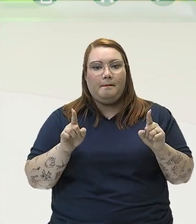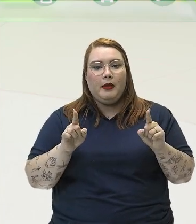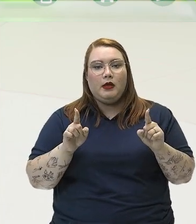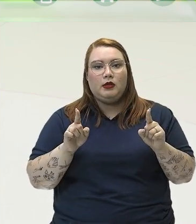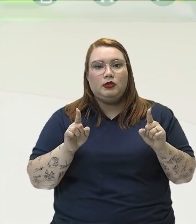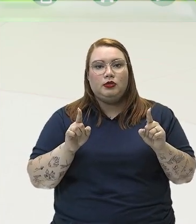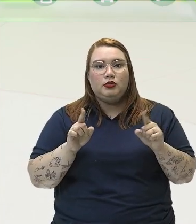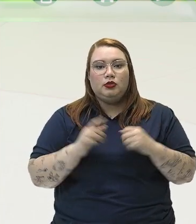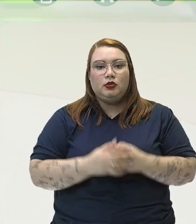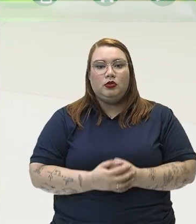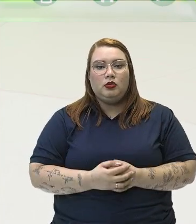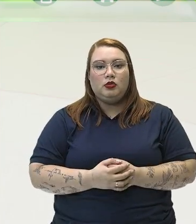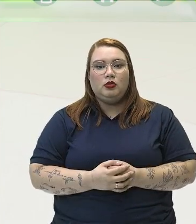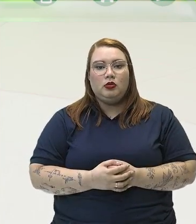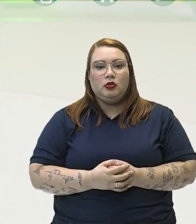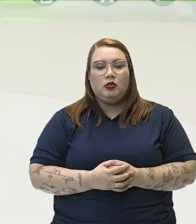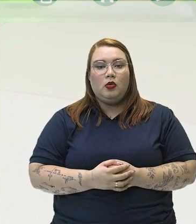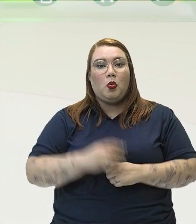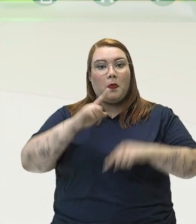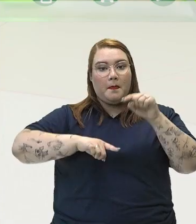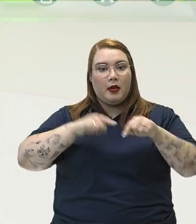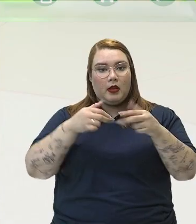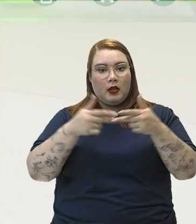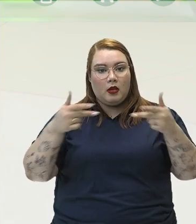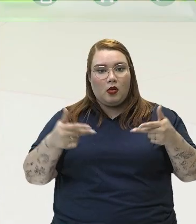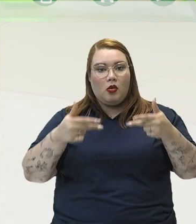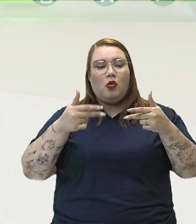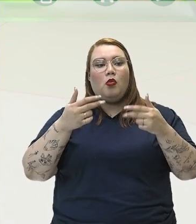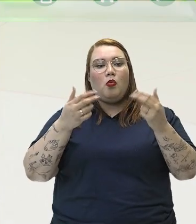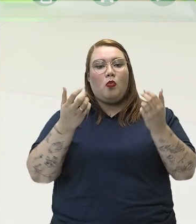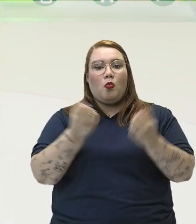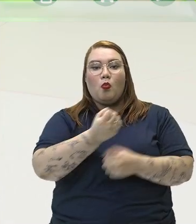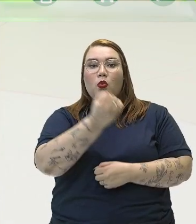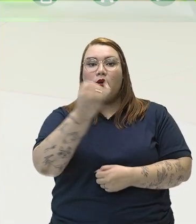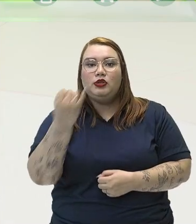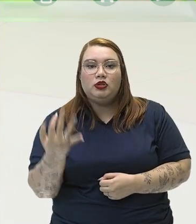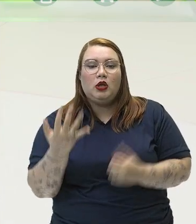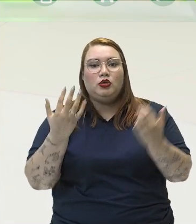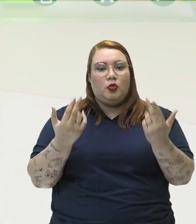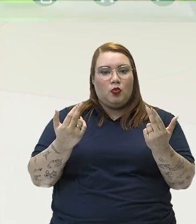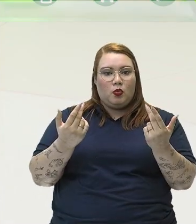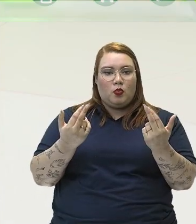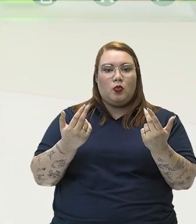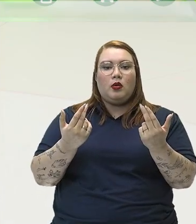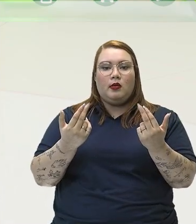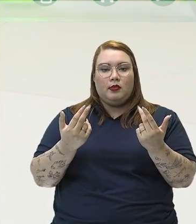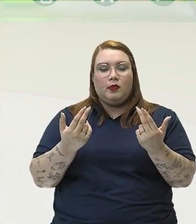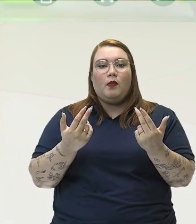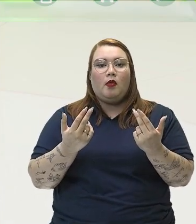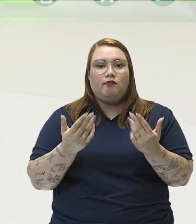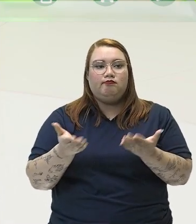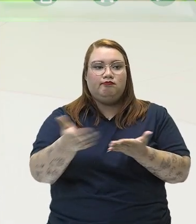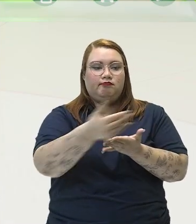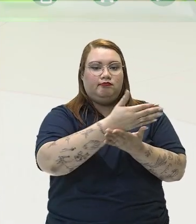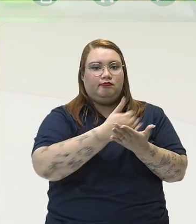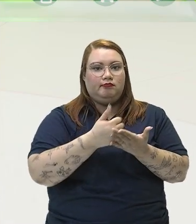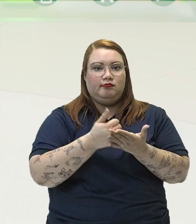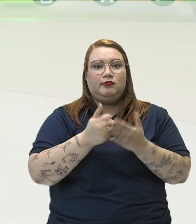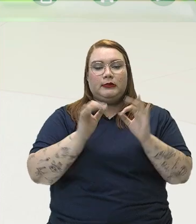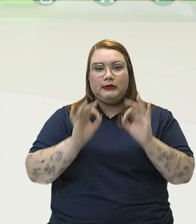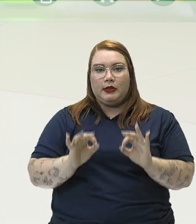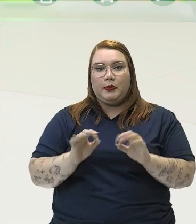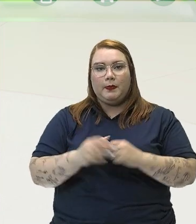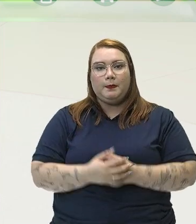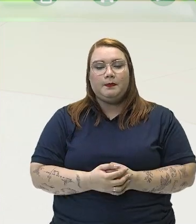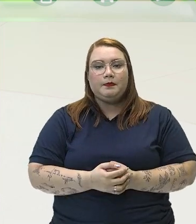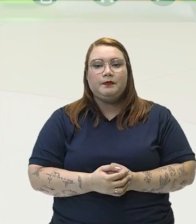o mesmo material em composição, ele deve ser tirado aí do meio ambiente e descartado de forma